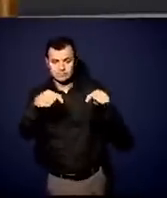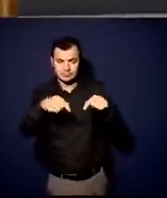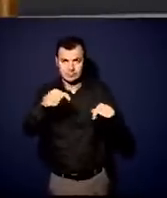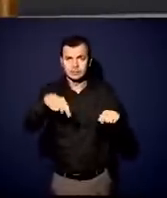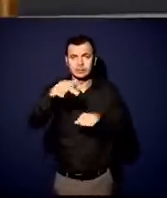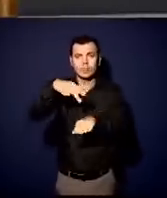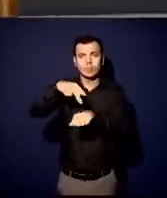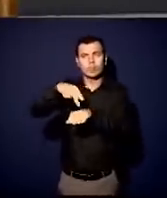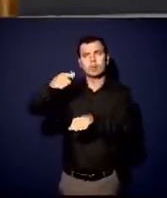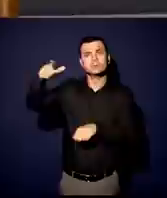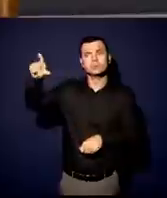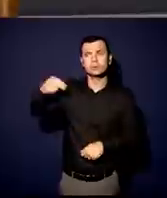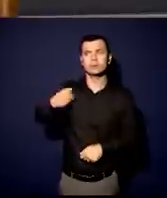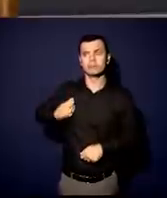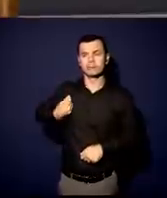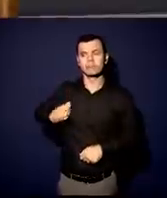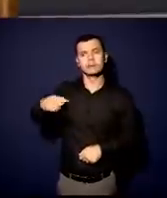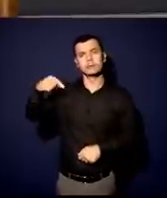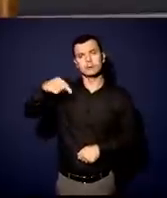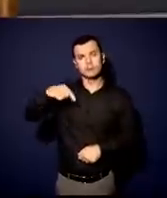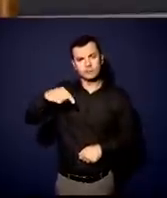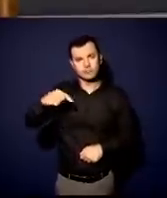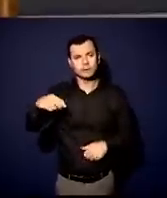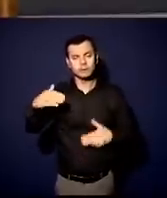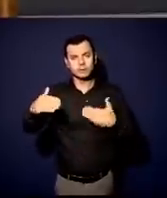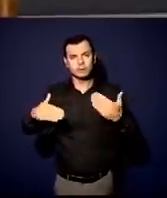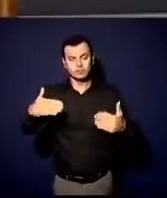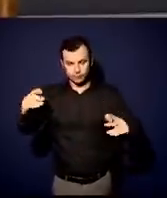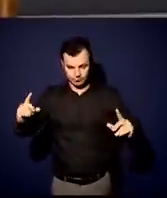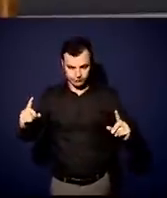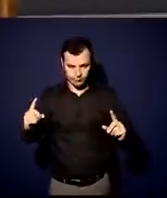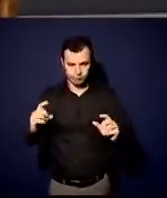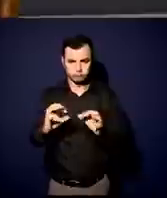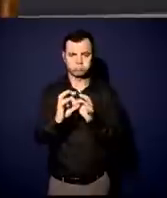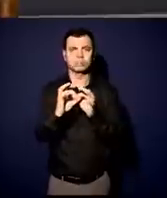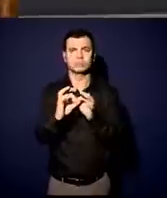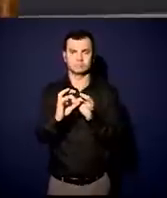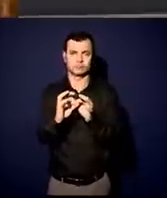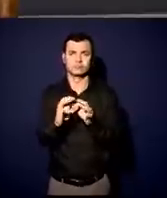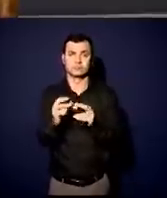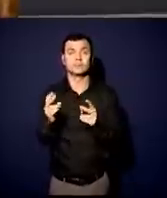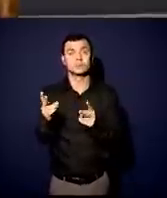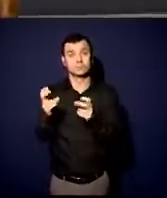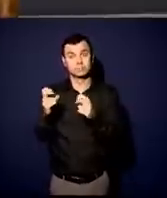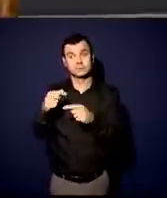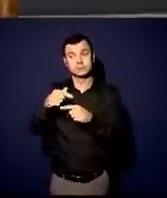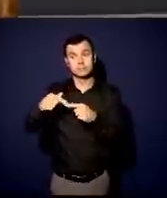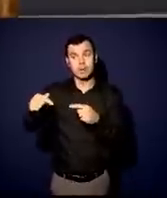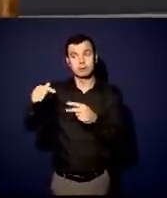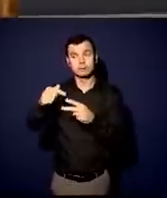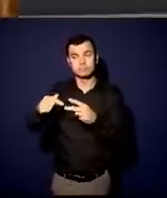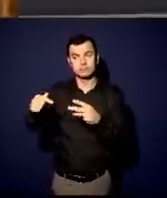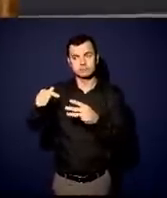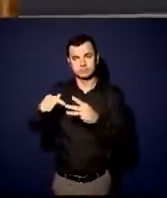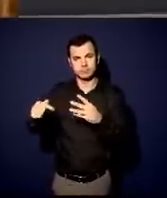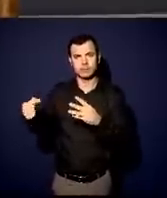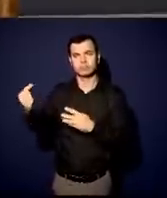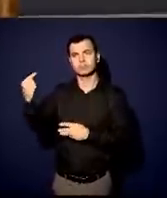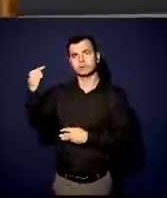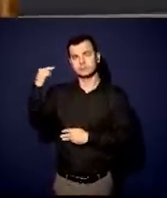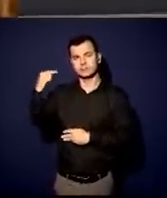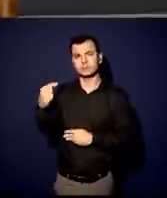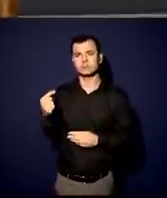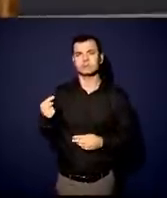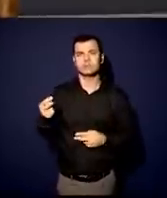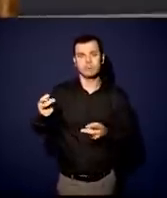em algum momento esses dois mundos vão se encontrar então que a gente tem observado nas últimas semanas é com fluxo de ingresso também de renda